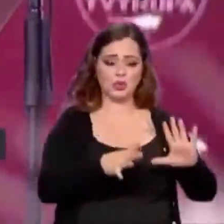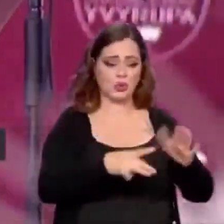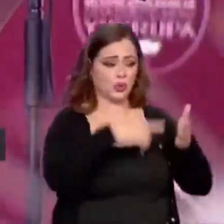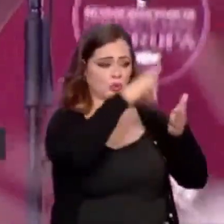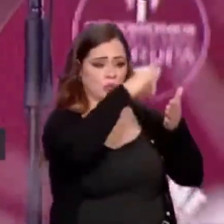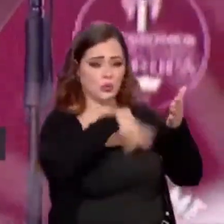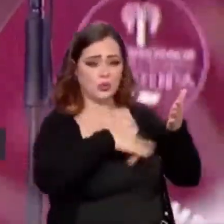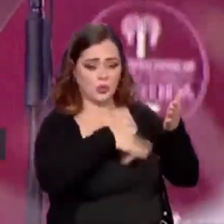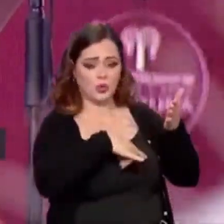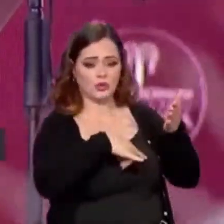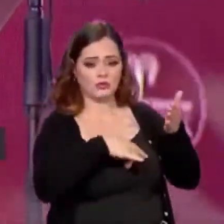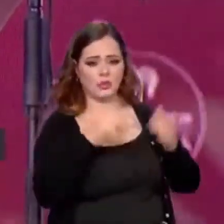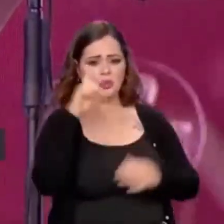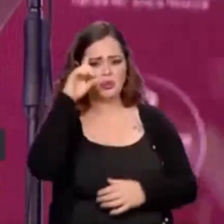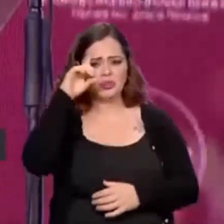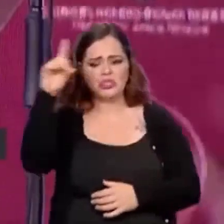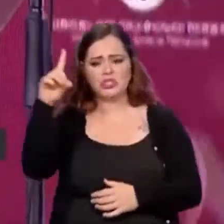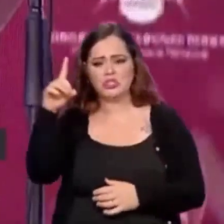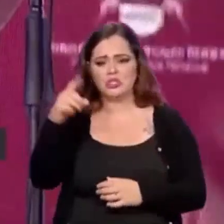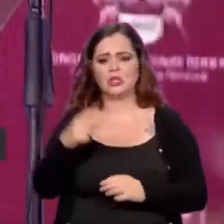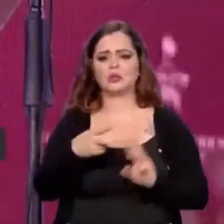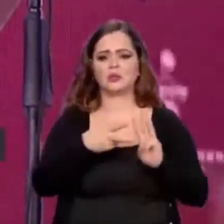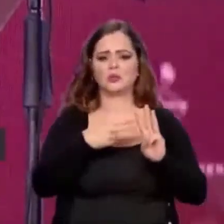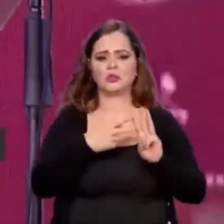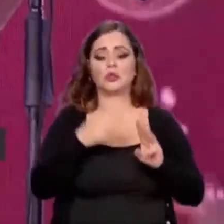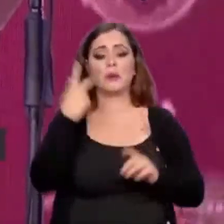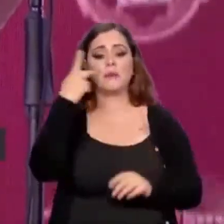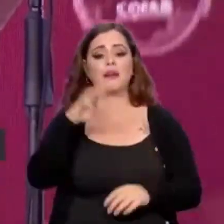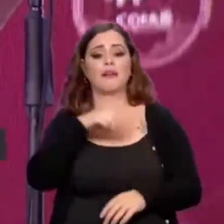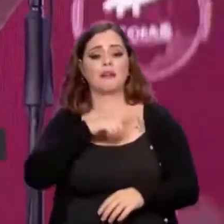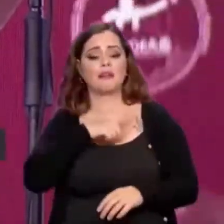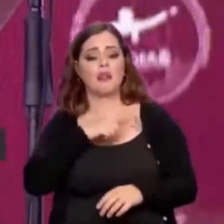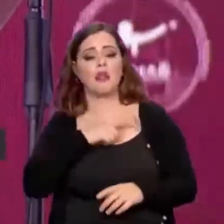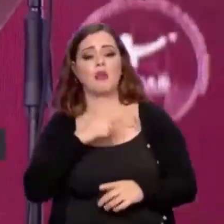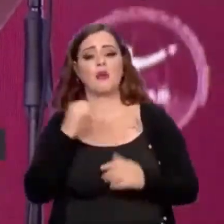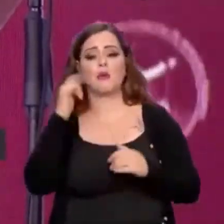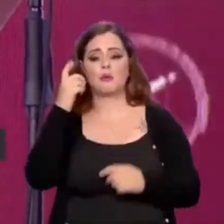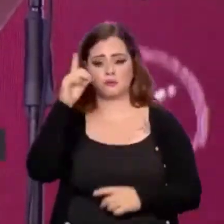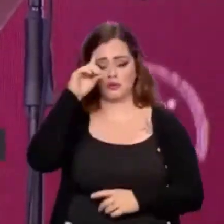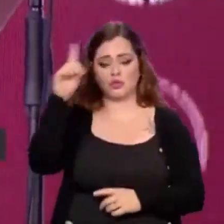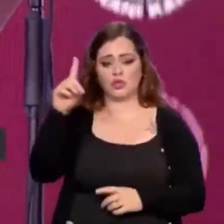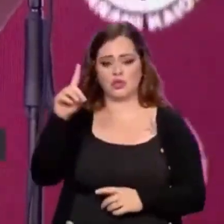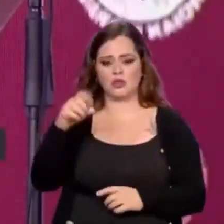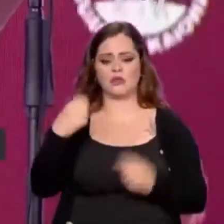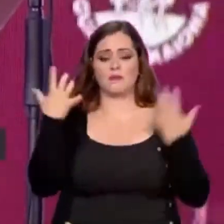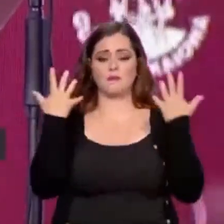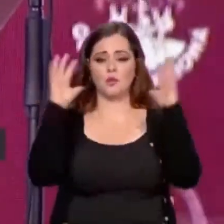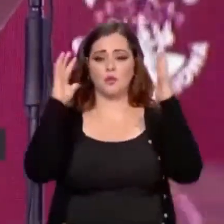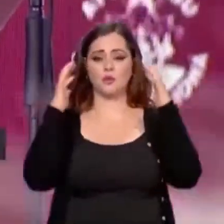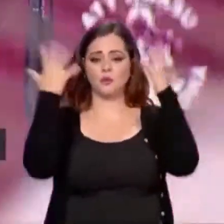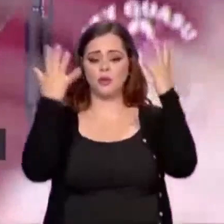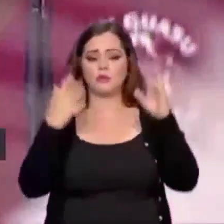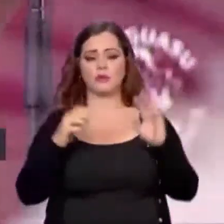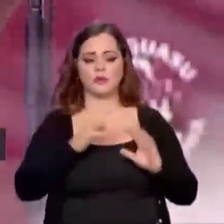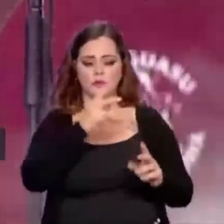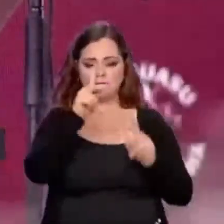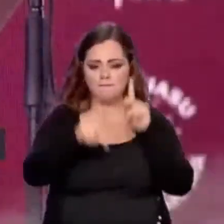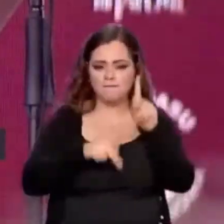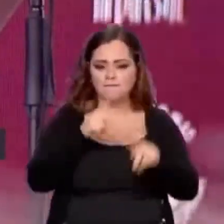calendário o Dia do Índio, para ter uma data que celebra os povos indígenas.